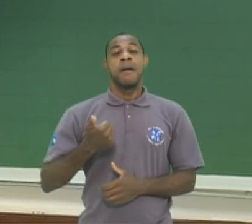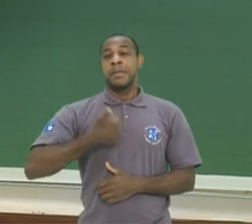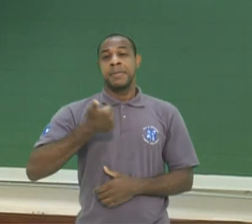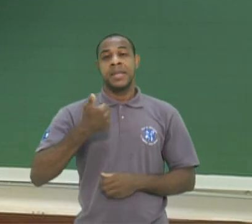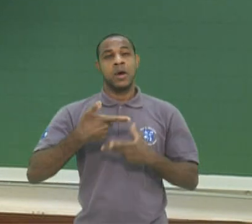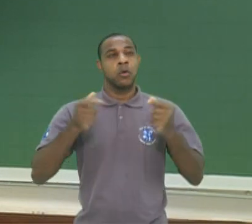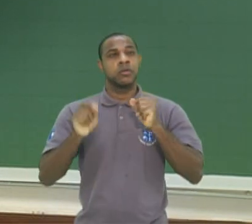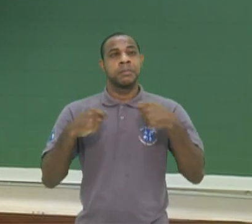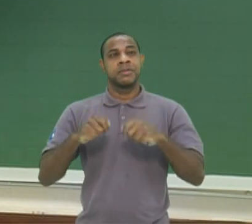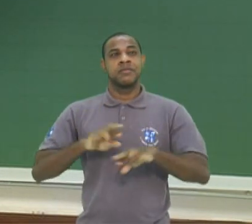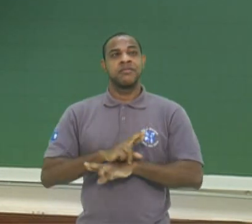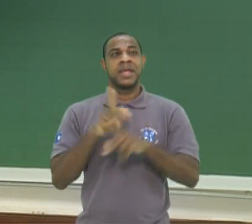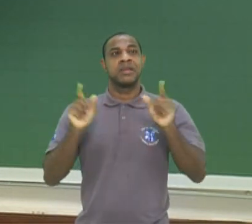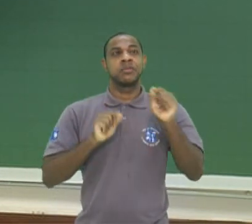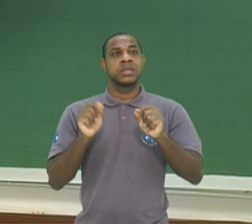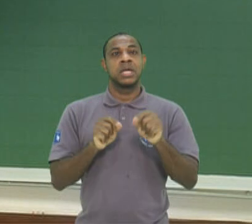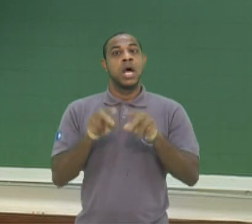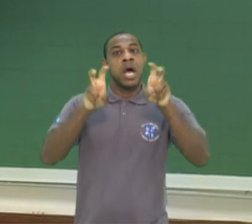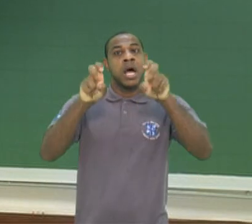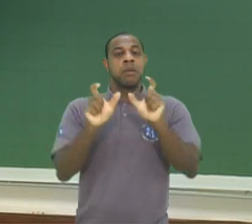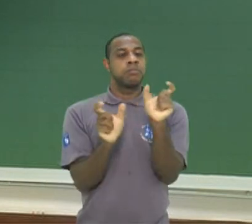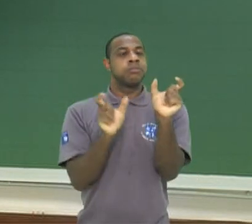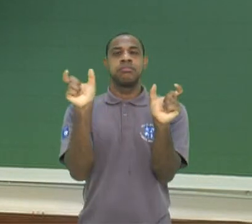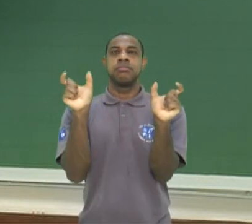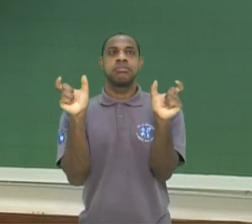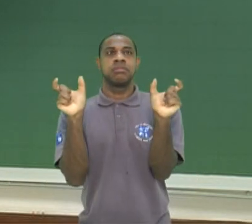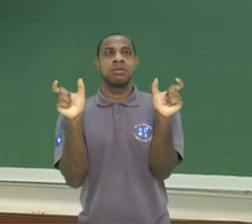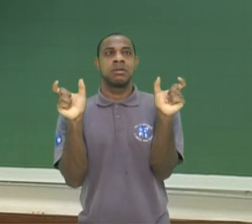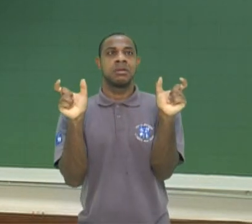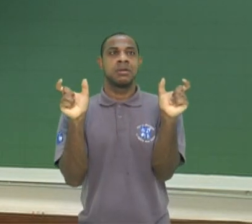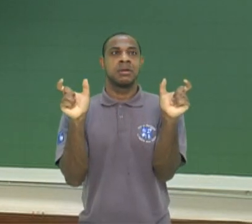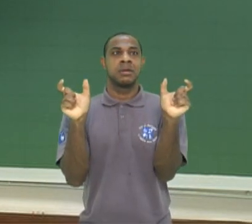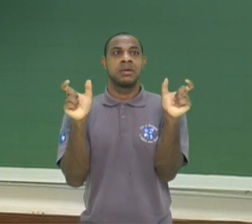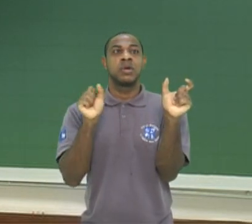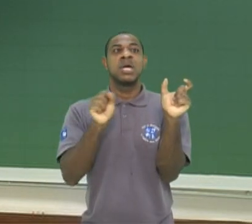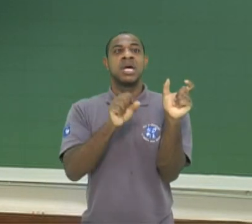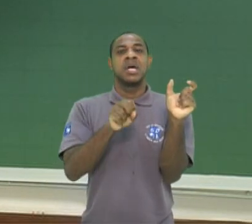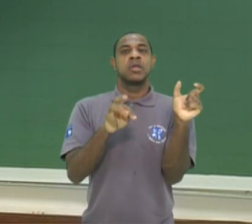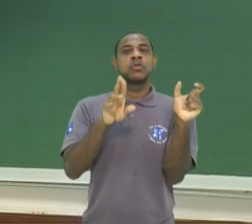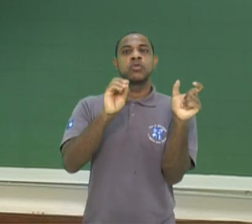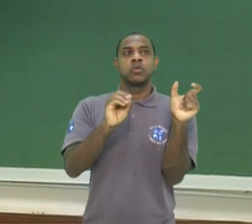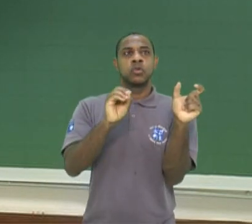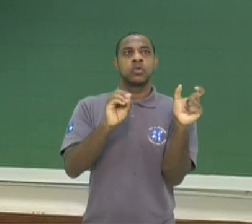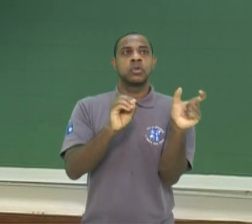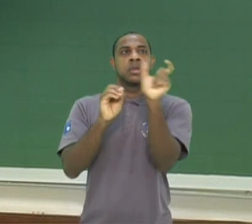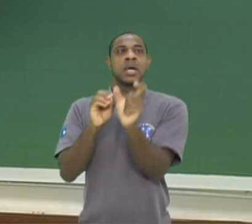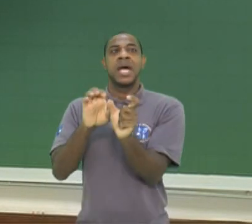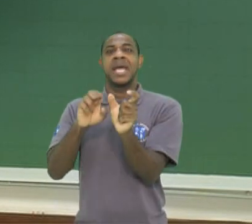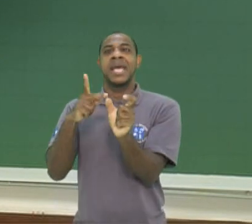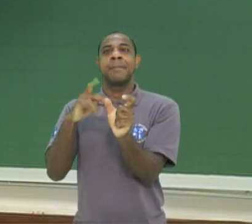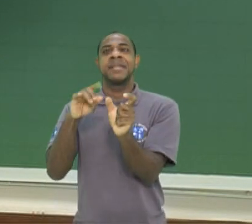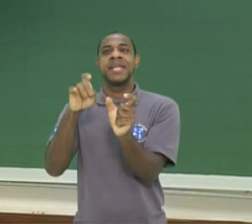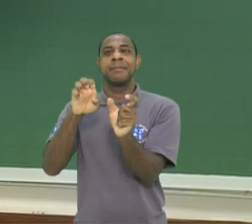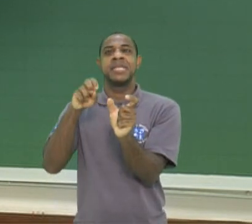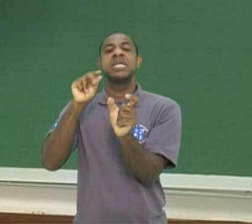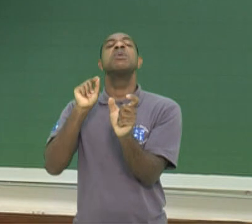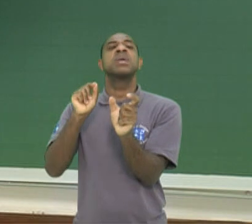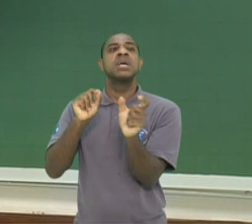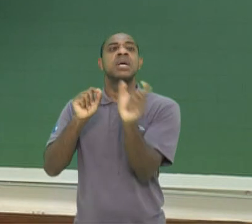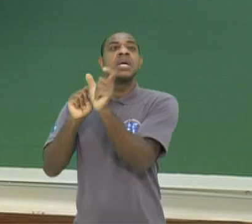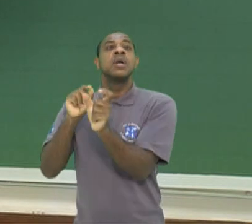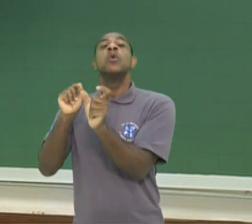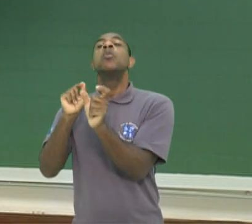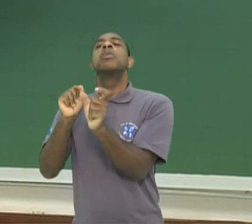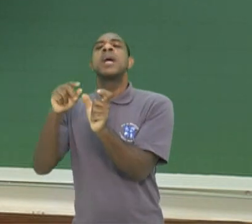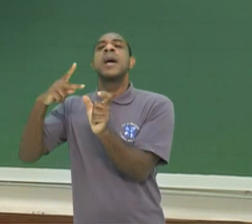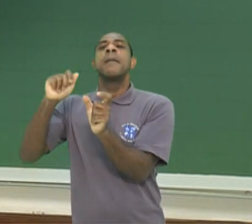precisa diferenciar são os termos. O que seria um surto, o que seria uma epidemia e o que seria